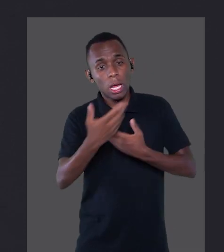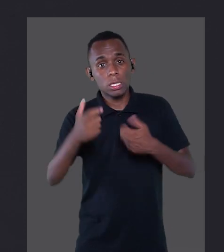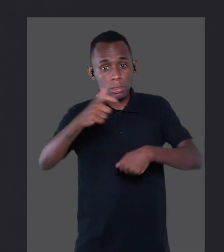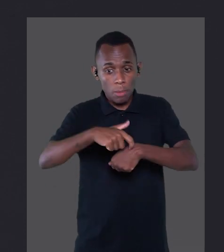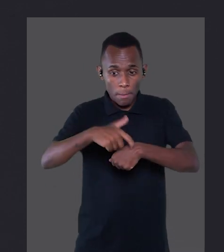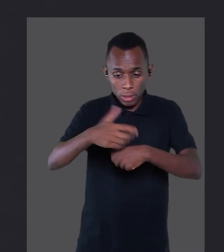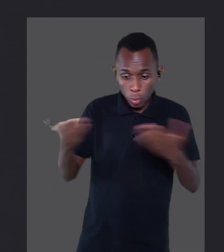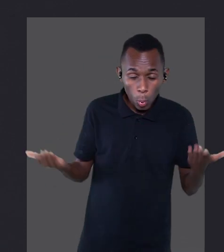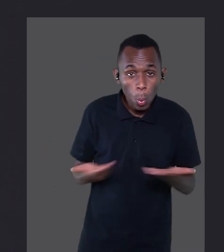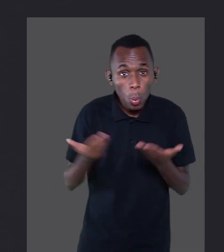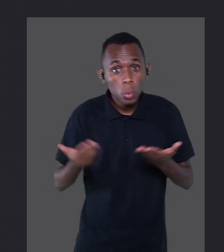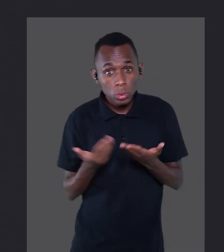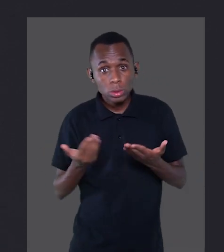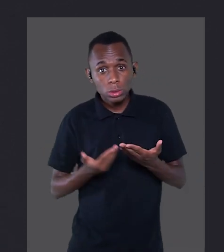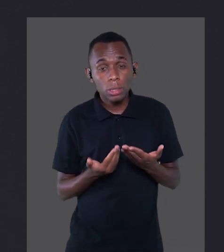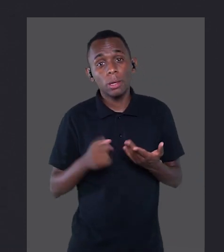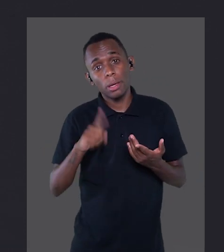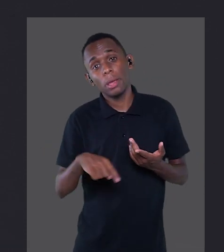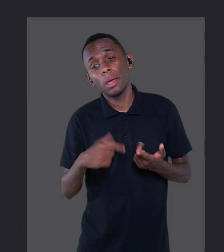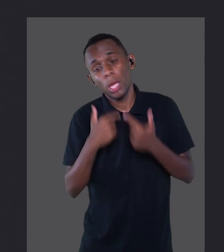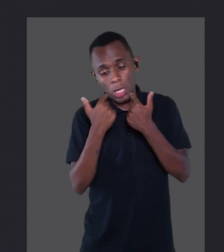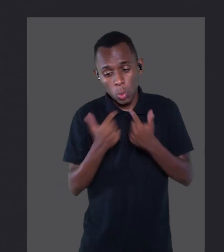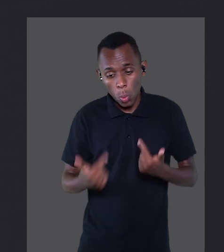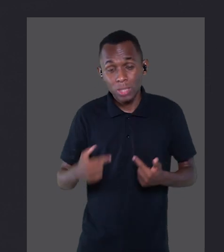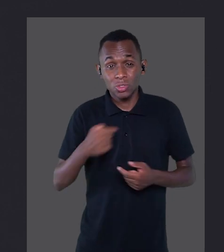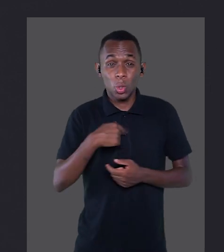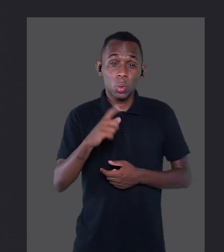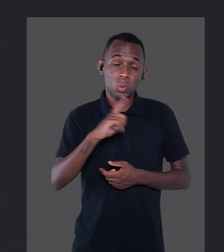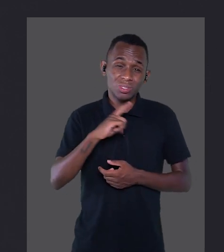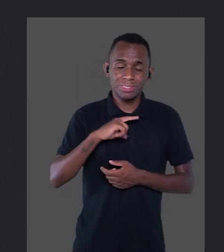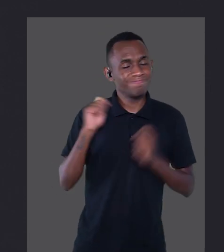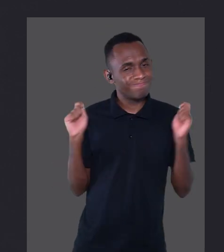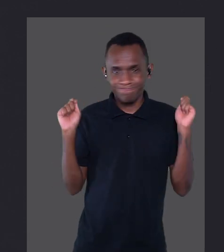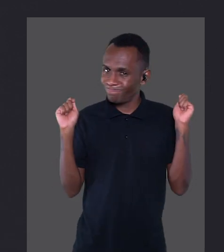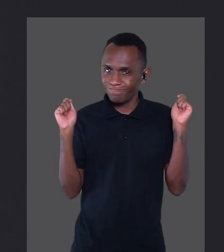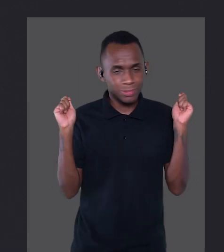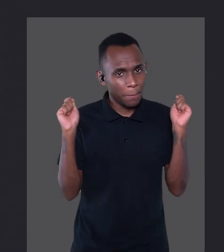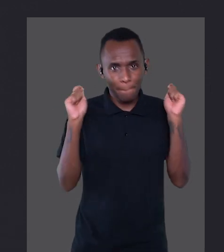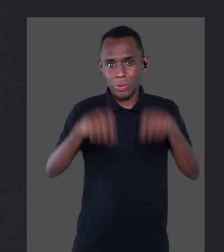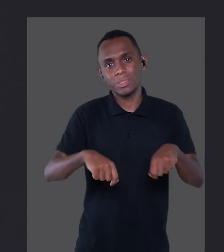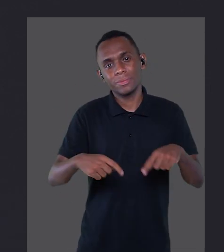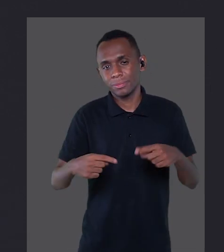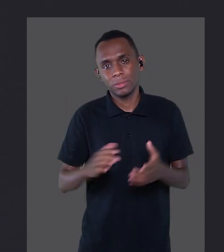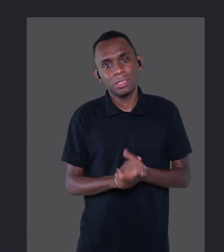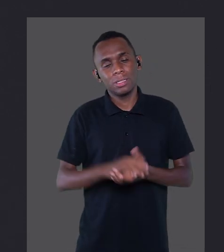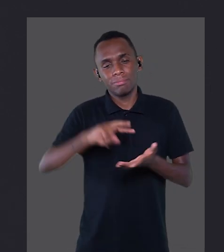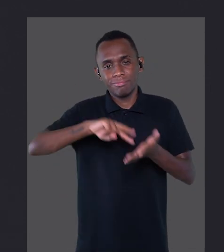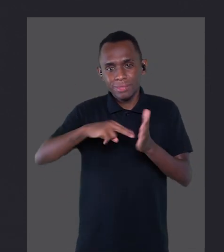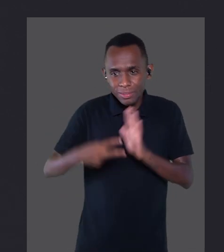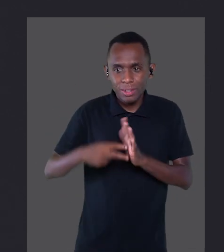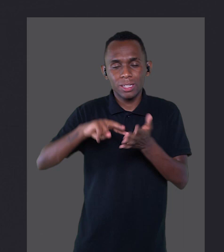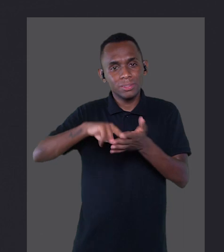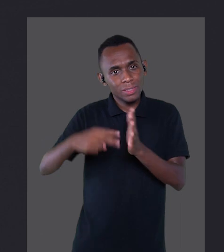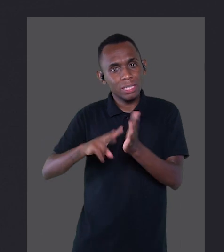hoje, que, de repente, a linguagem que eu tinha já não dava conta mais de traduzir,